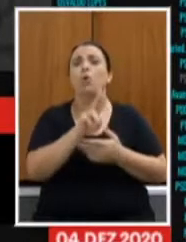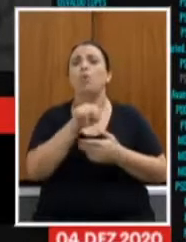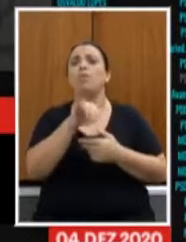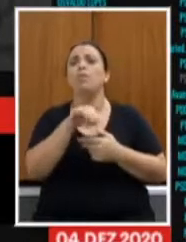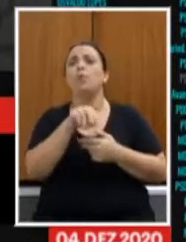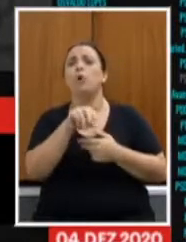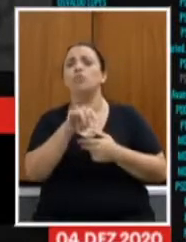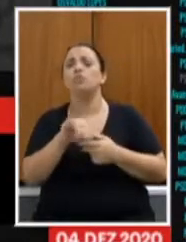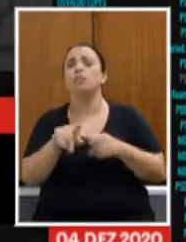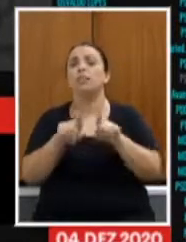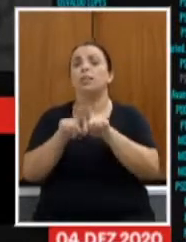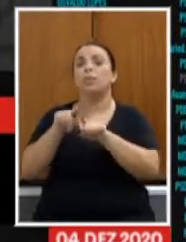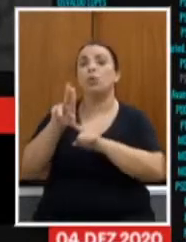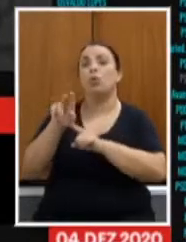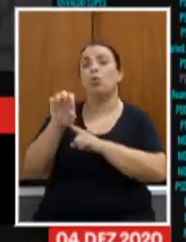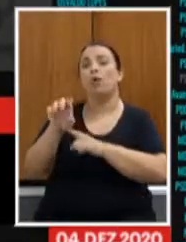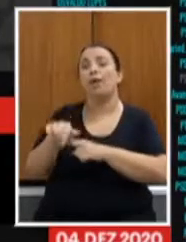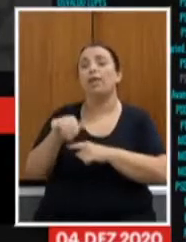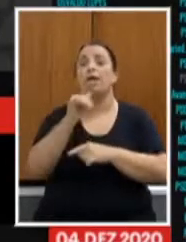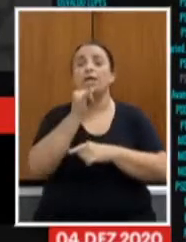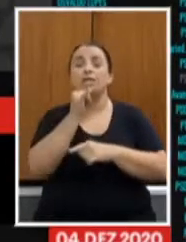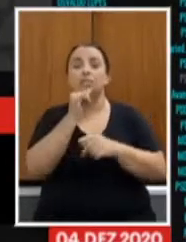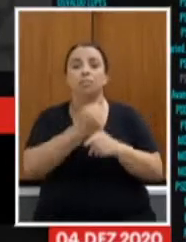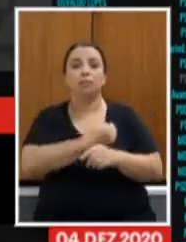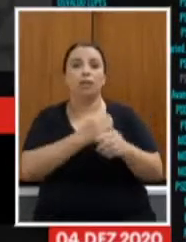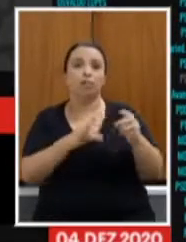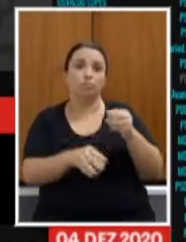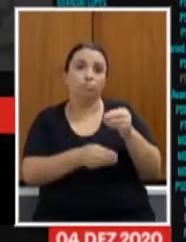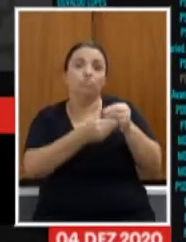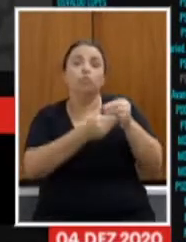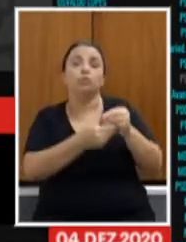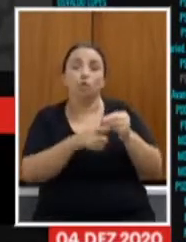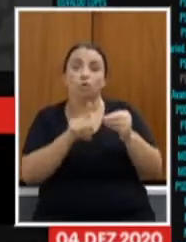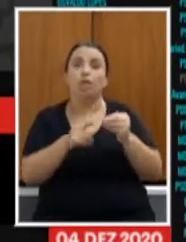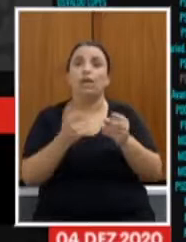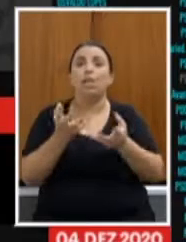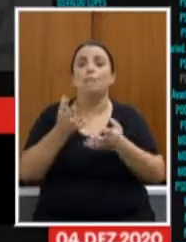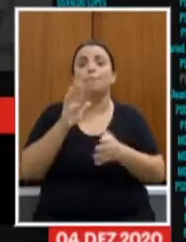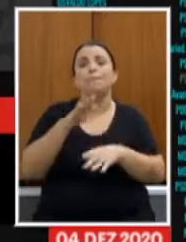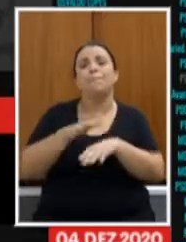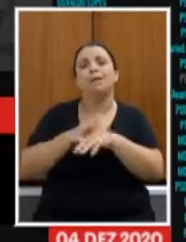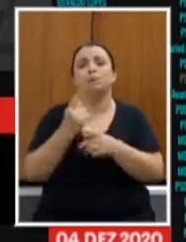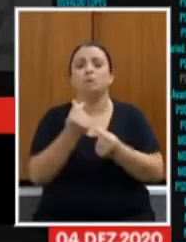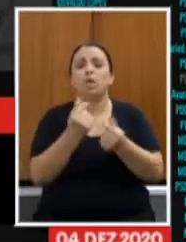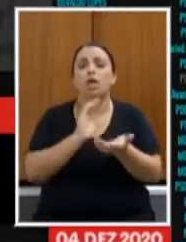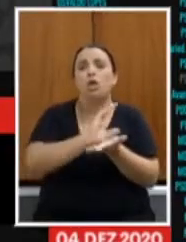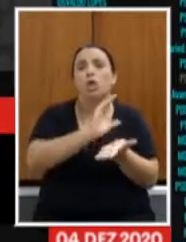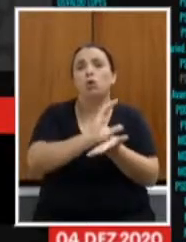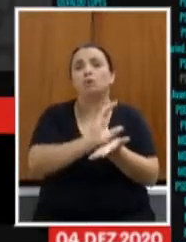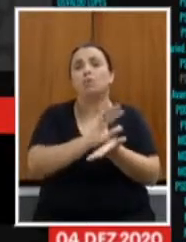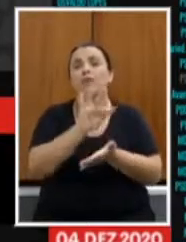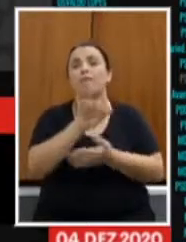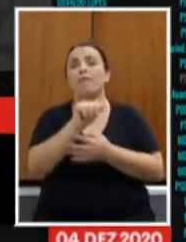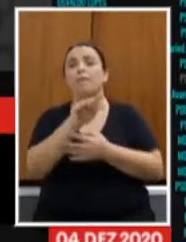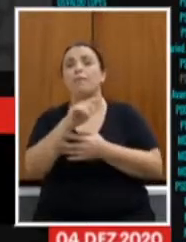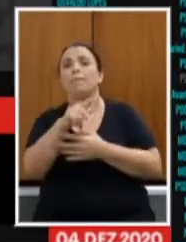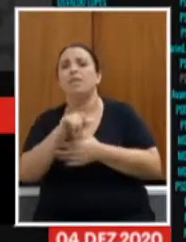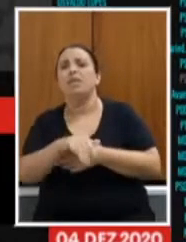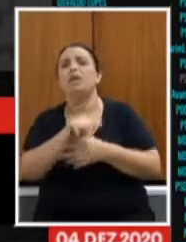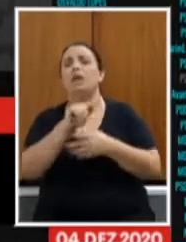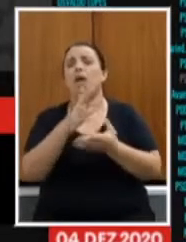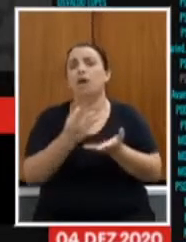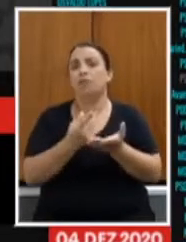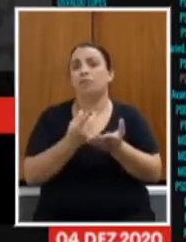a exemplo da emenda número 1, que visa garantir mais recursos para a FAPEMIG, a Fundação de Amparo à Pesquisa. Houve um pedido para que